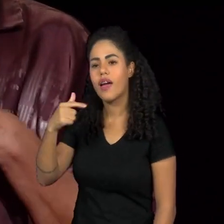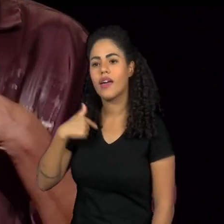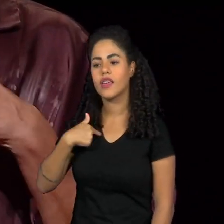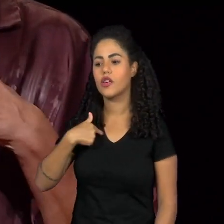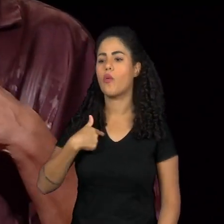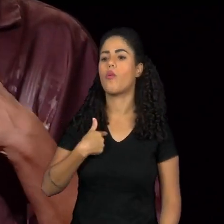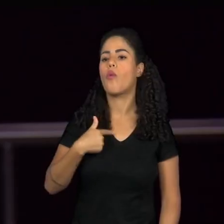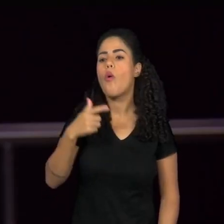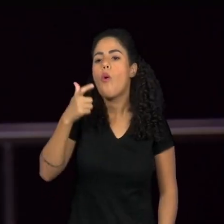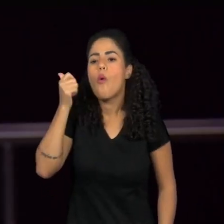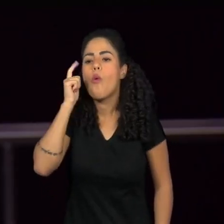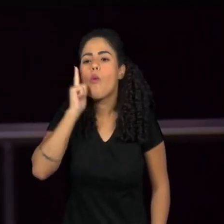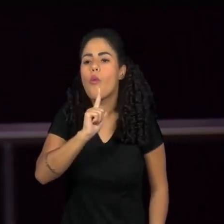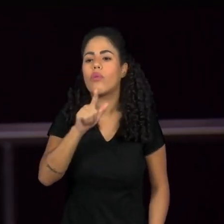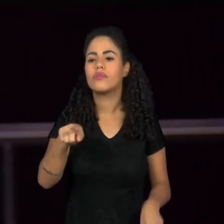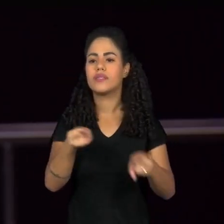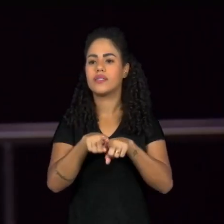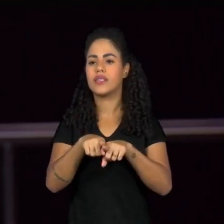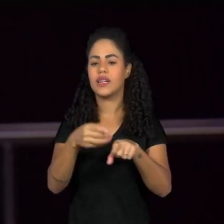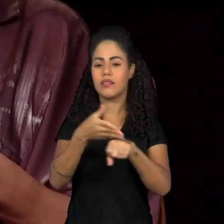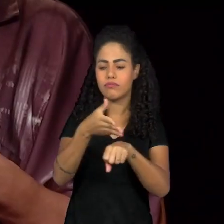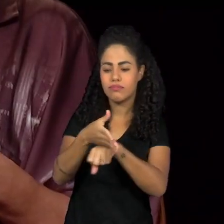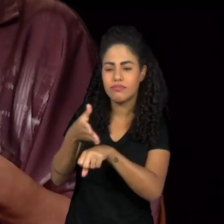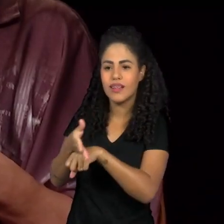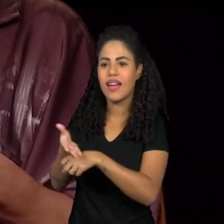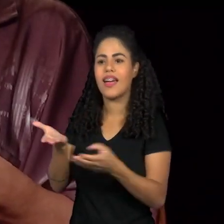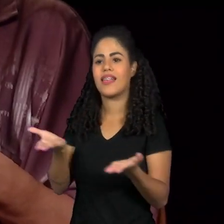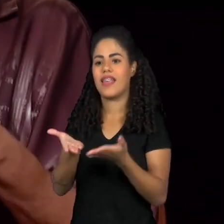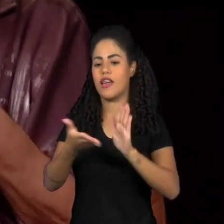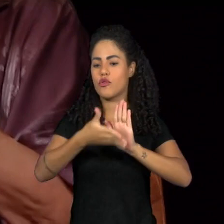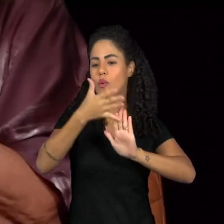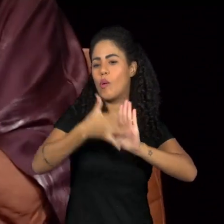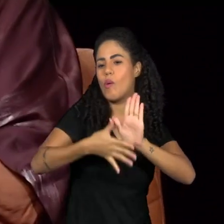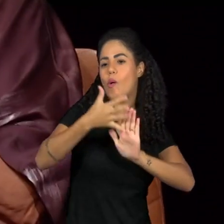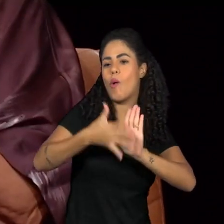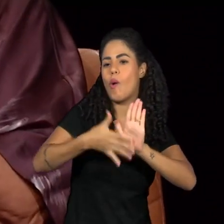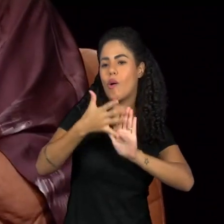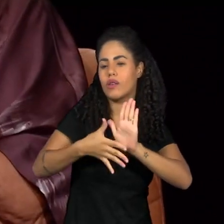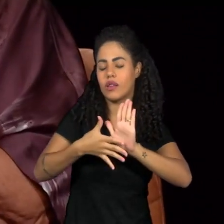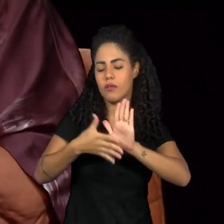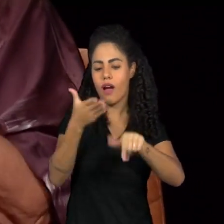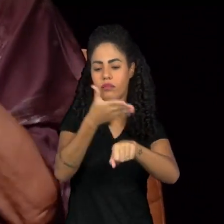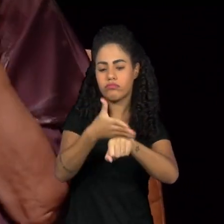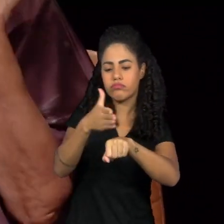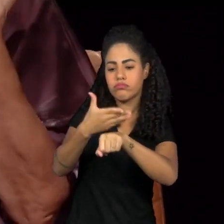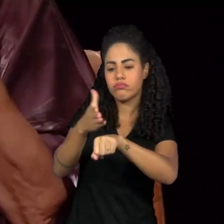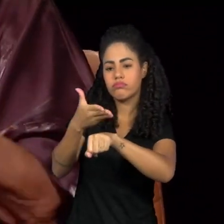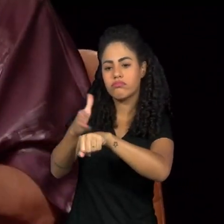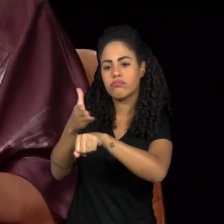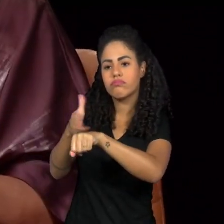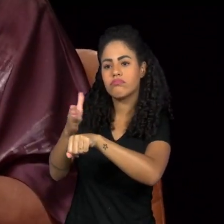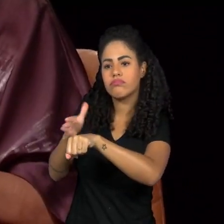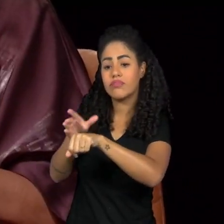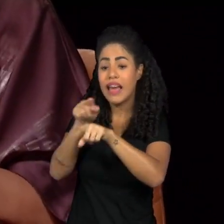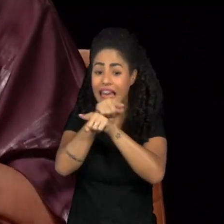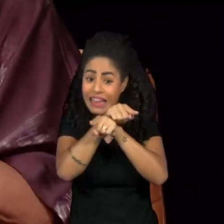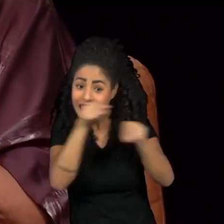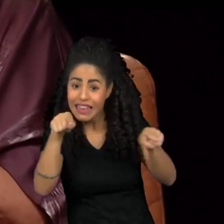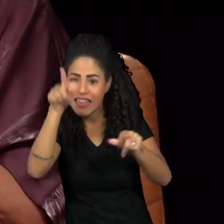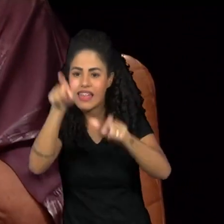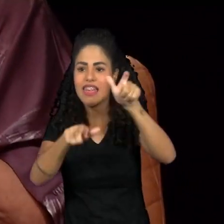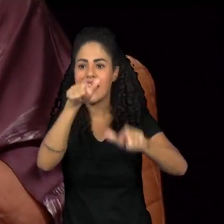gente, na verdade, tinha uma partitura de ações como roteiro para ensaiar e elas criarem